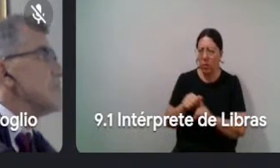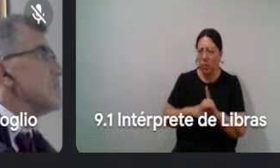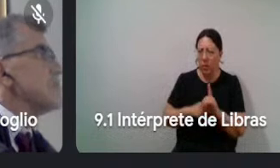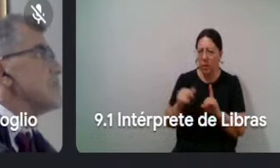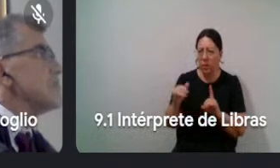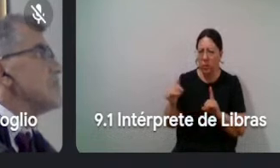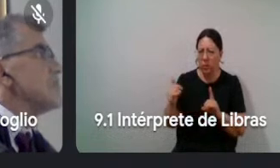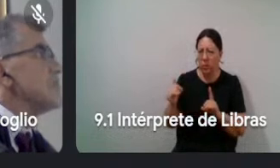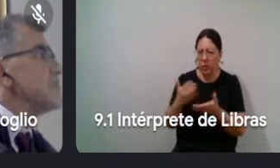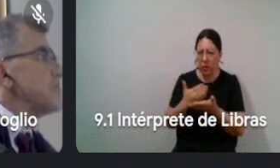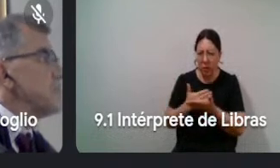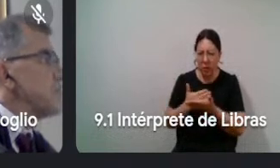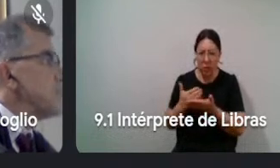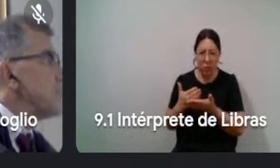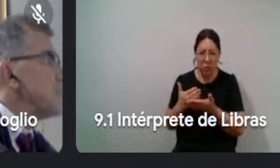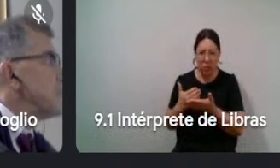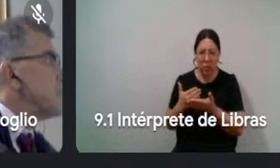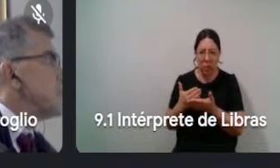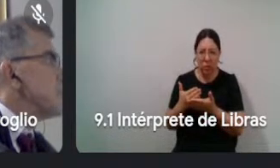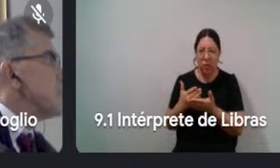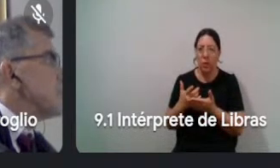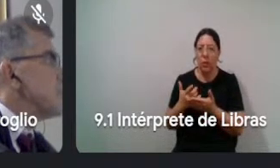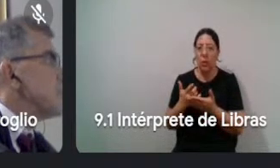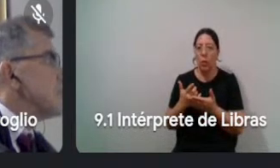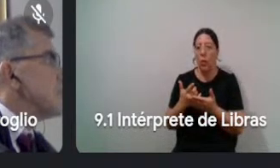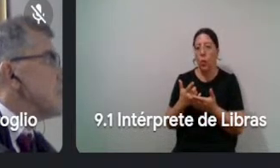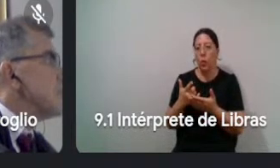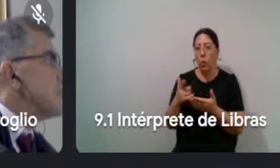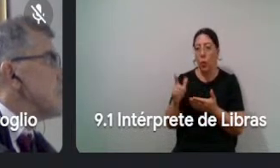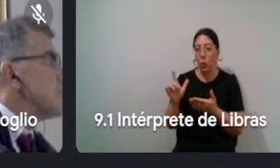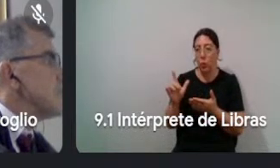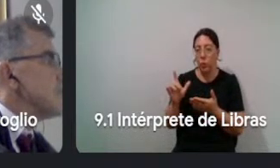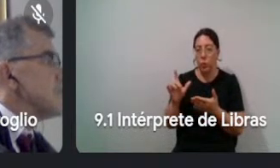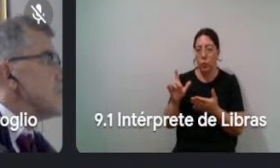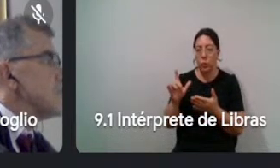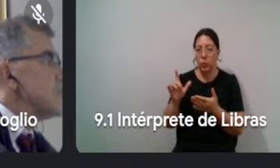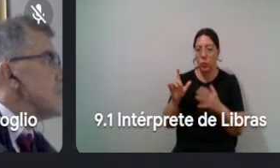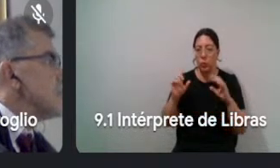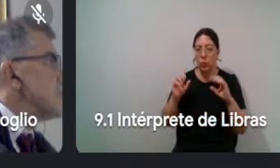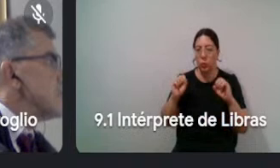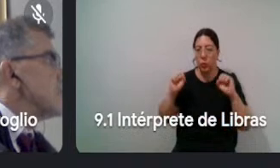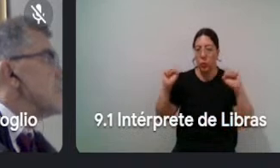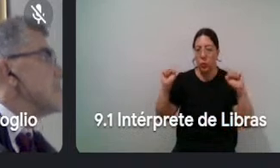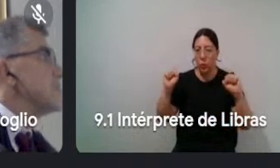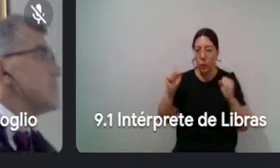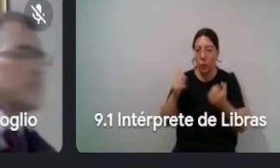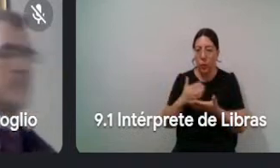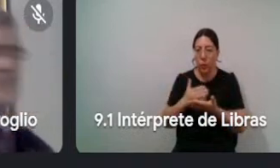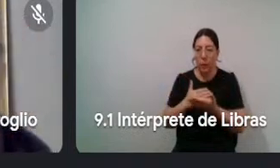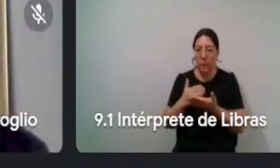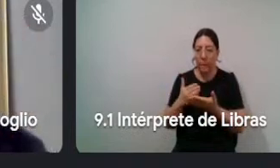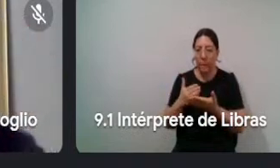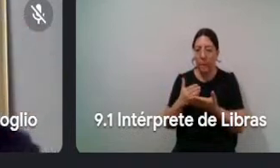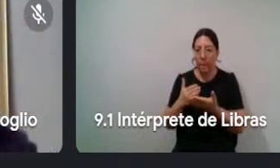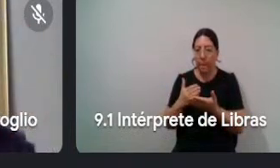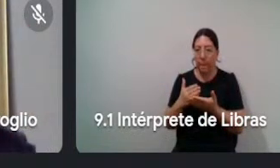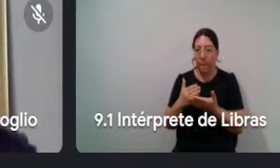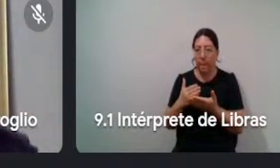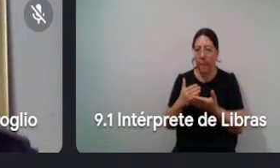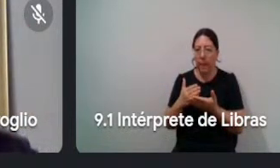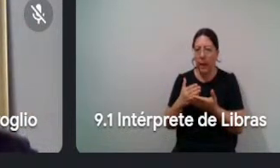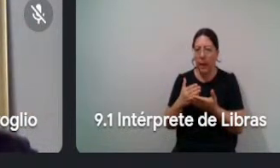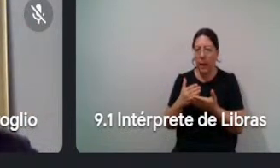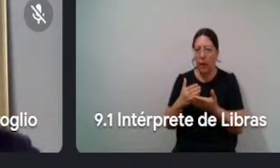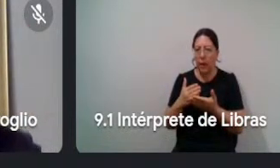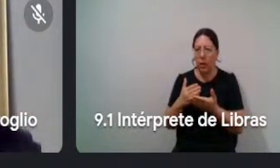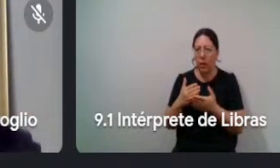janeiro, outros tribunais que designam a partir de julho, não me lembro,